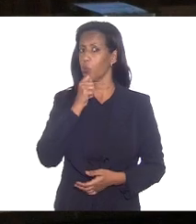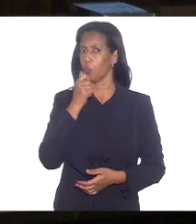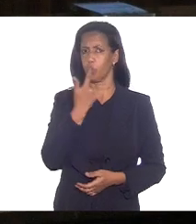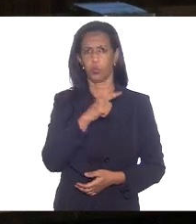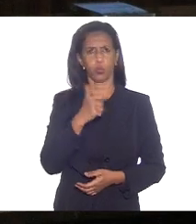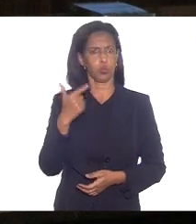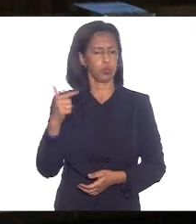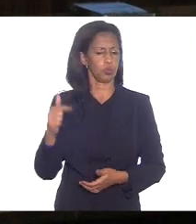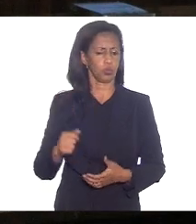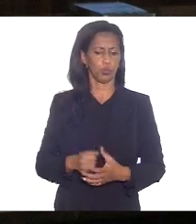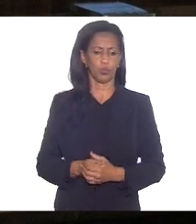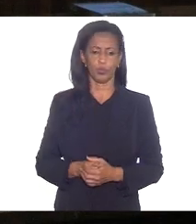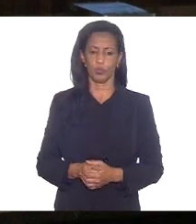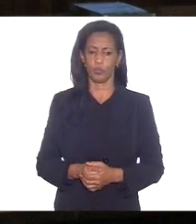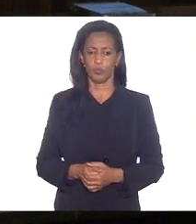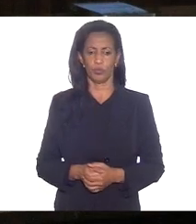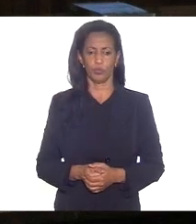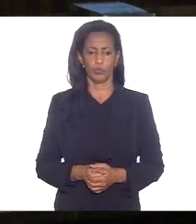tinha